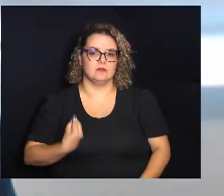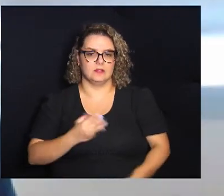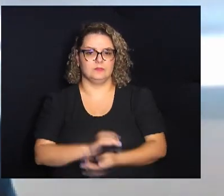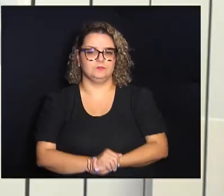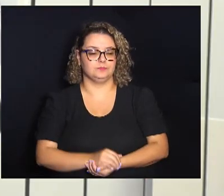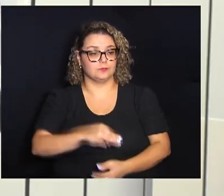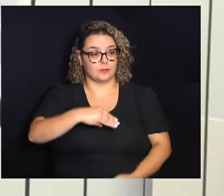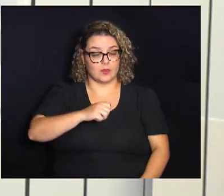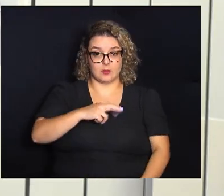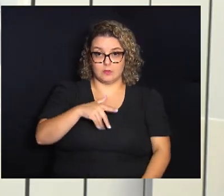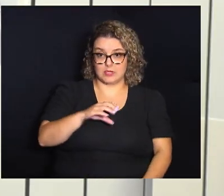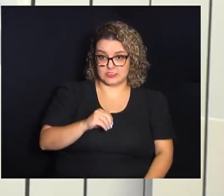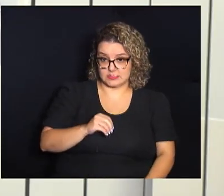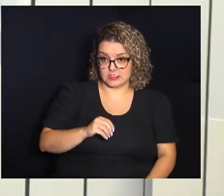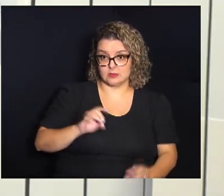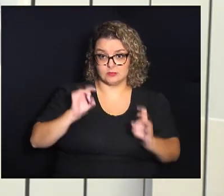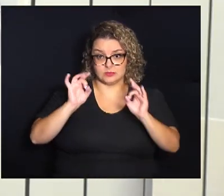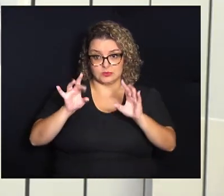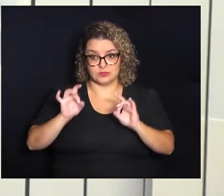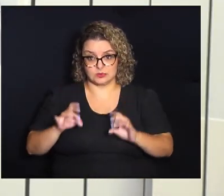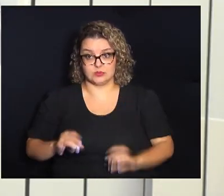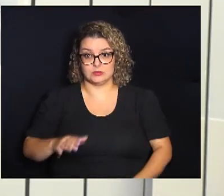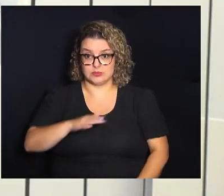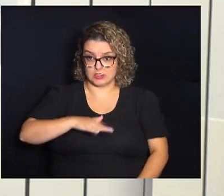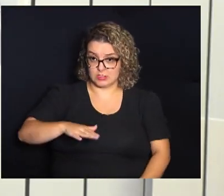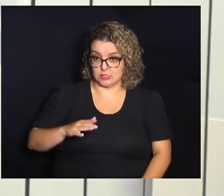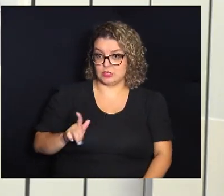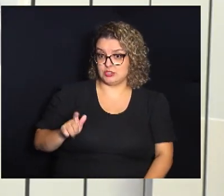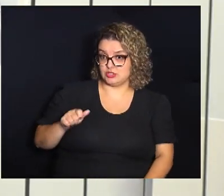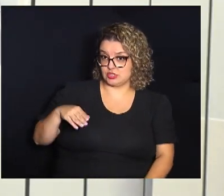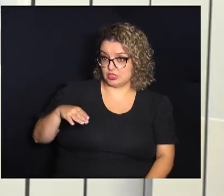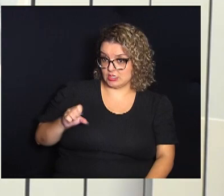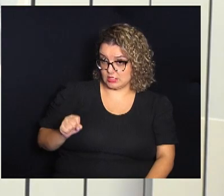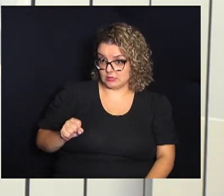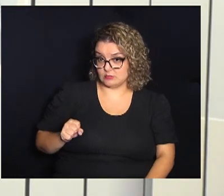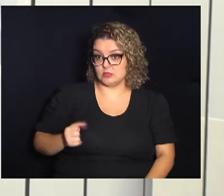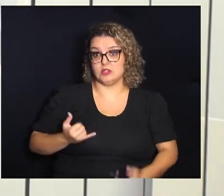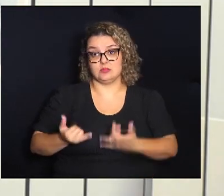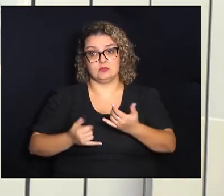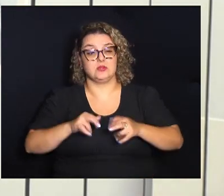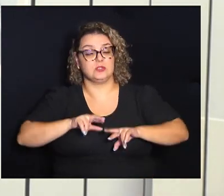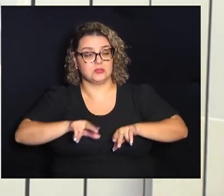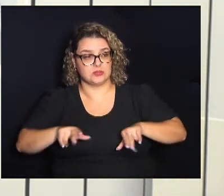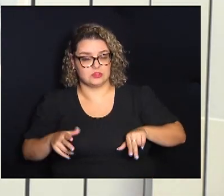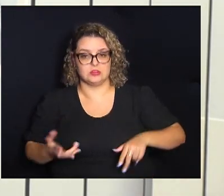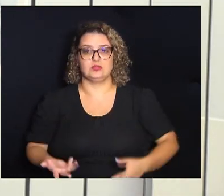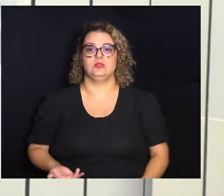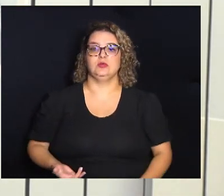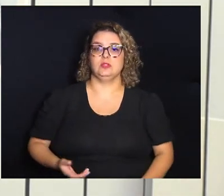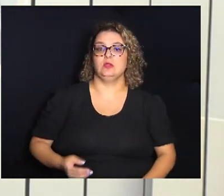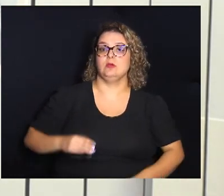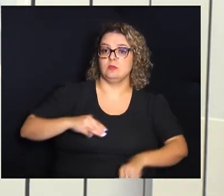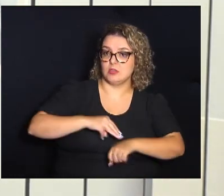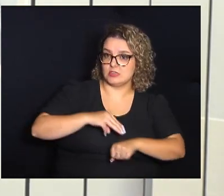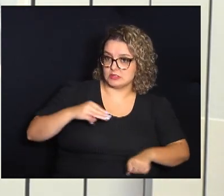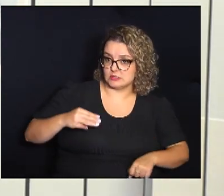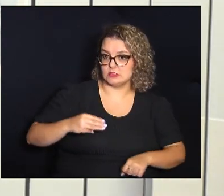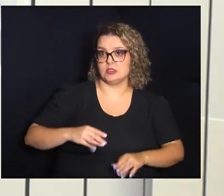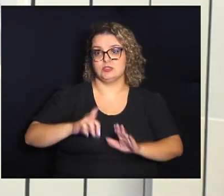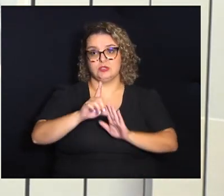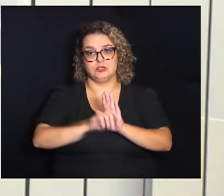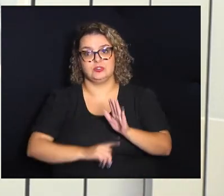Marcelo Matoso, especialista no mercado de games e esportes, mestrado avançado em Direito, Inovação e